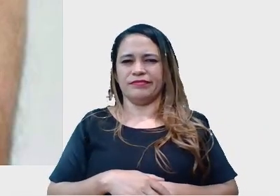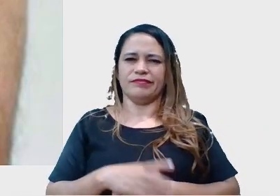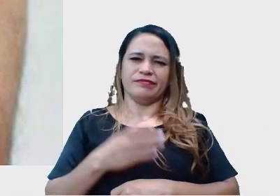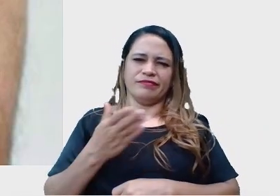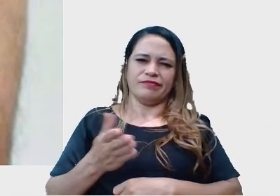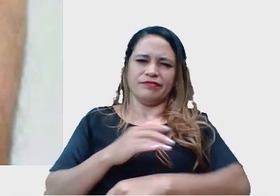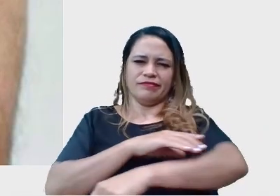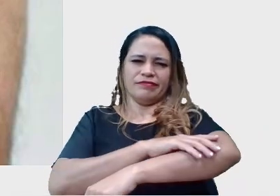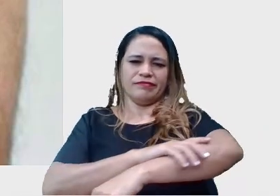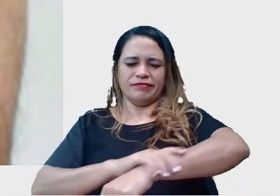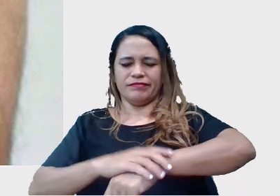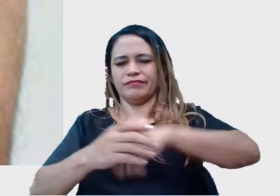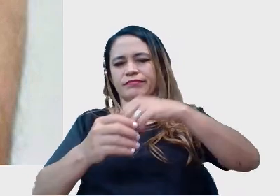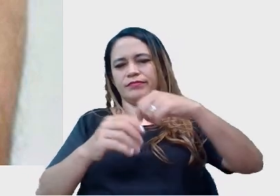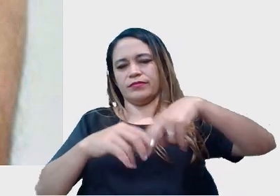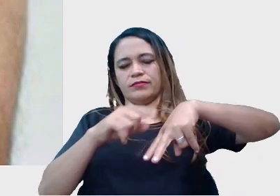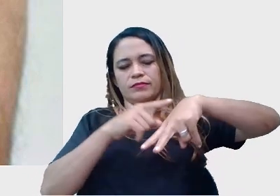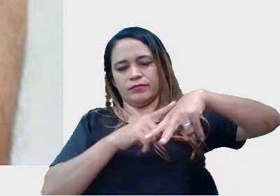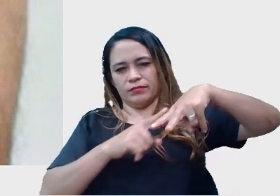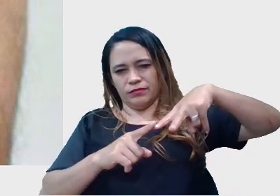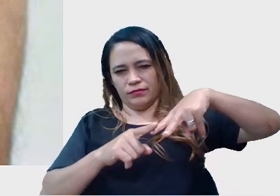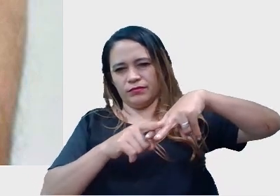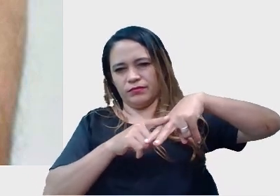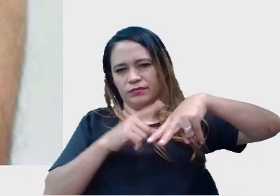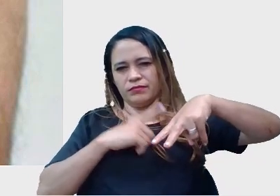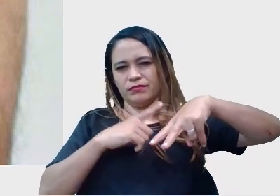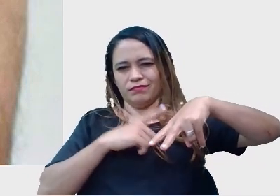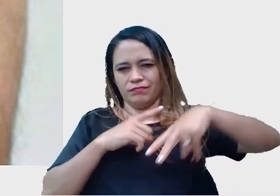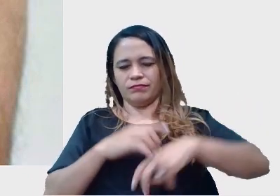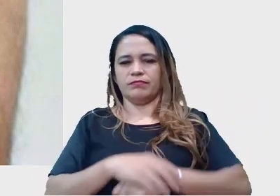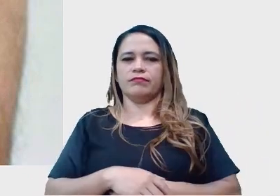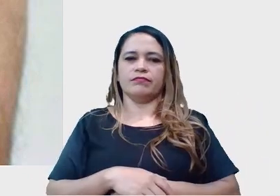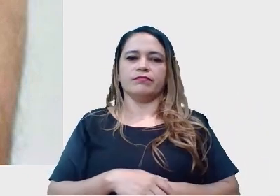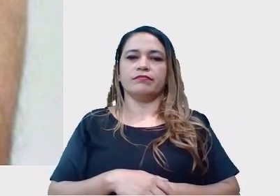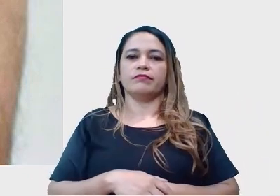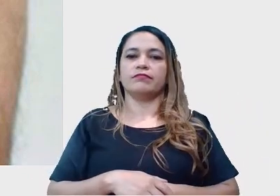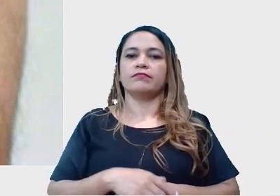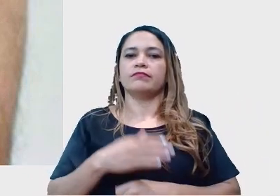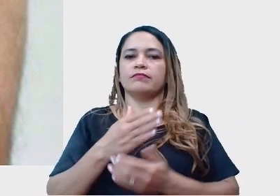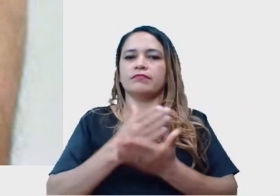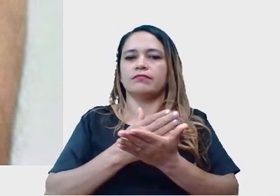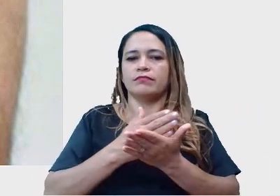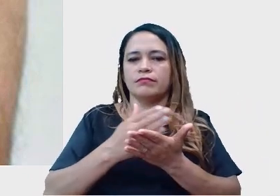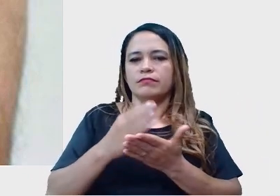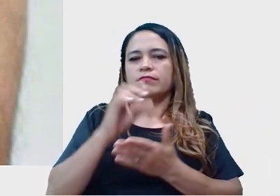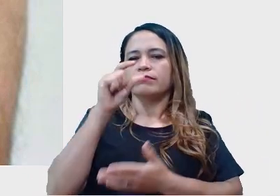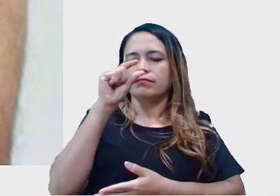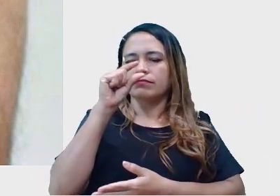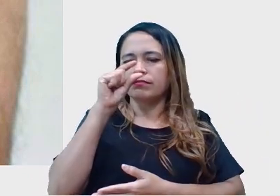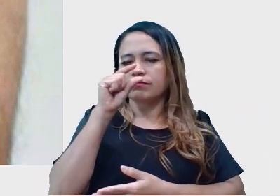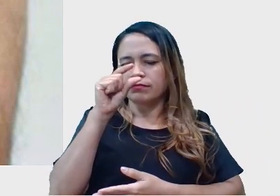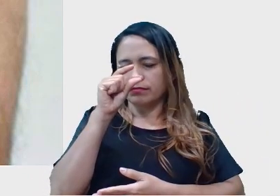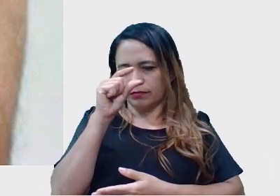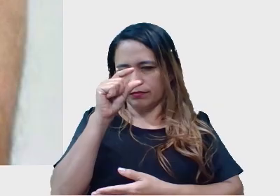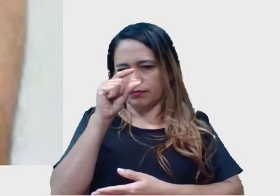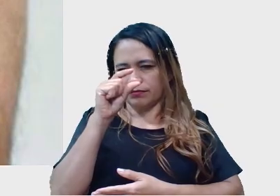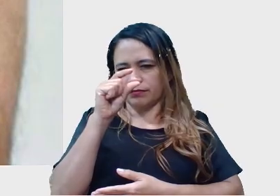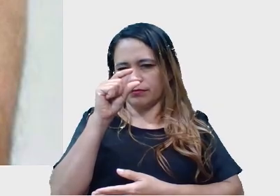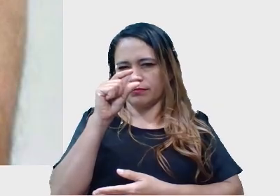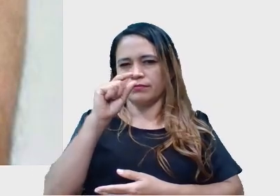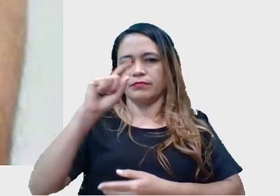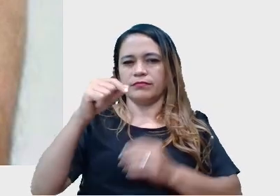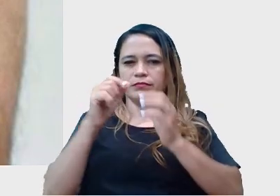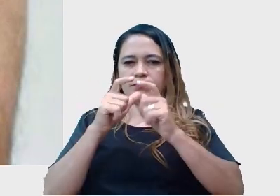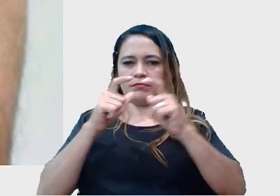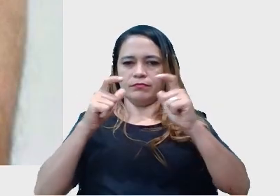como braço, como perna, que vai gerar essas feridas locais, tá ok? Começa como uma feridinha pequenininha, como essa que você está vendo lá de cá,